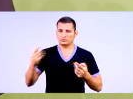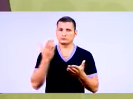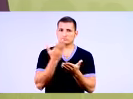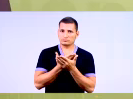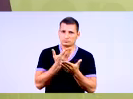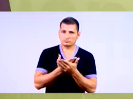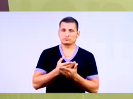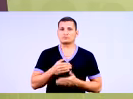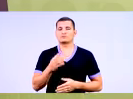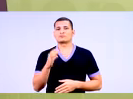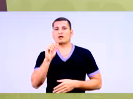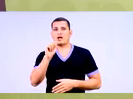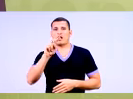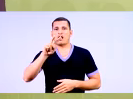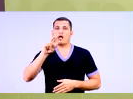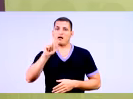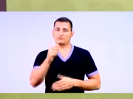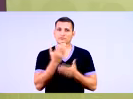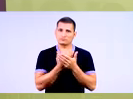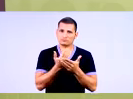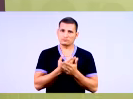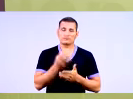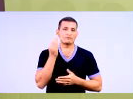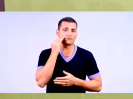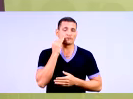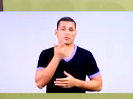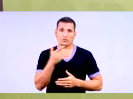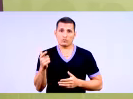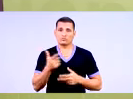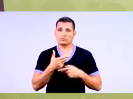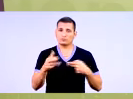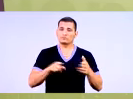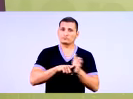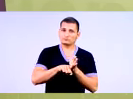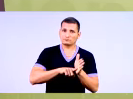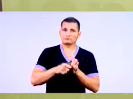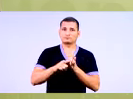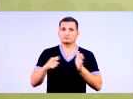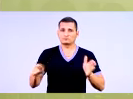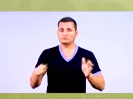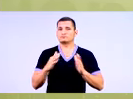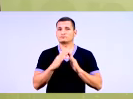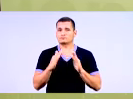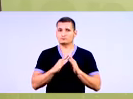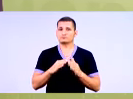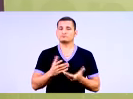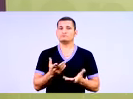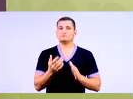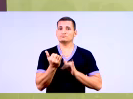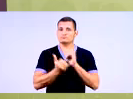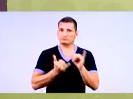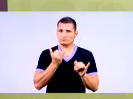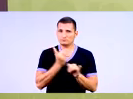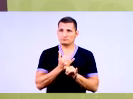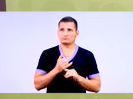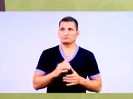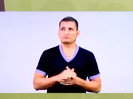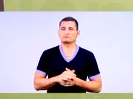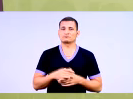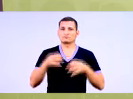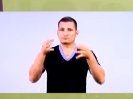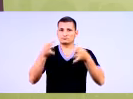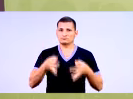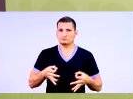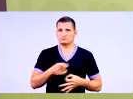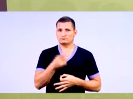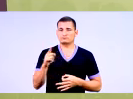no AVA, estudem, busquem outras fontes, uma gramática em casa, a própria internet, que com certeza